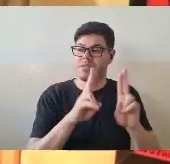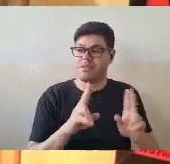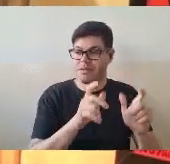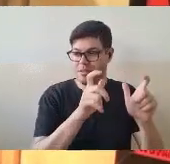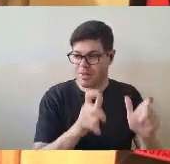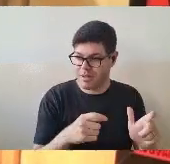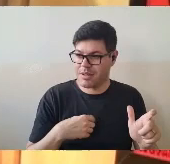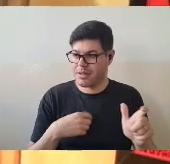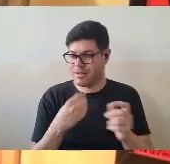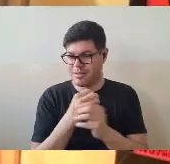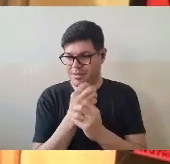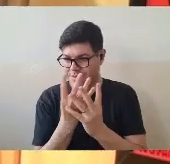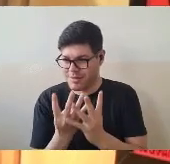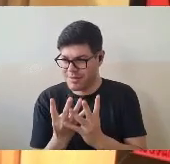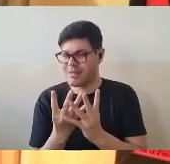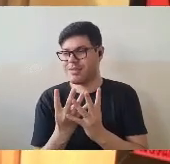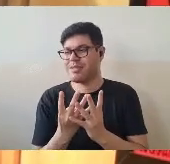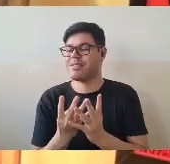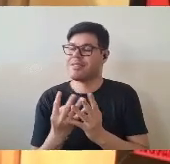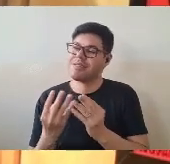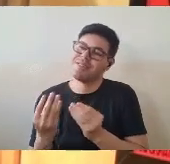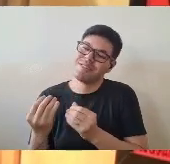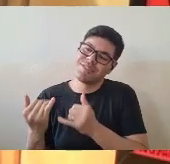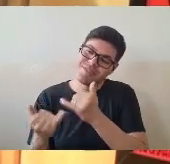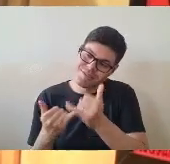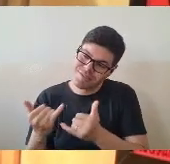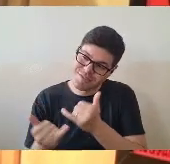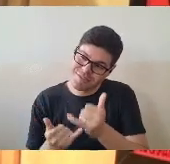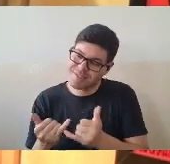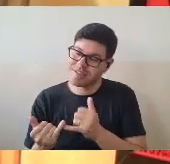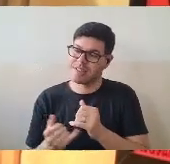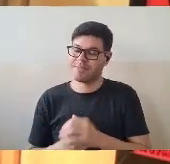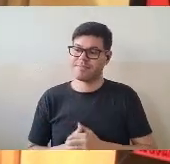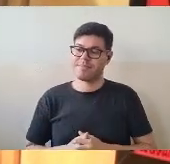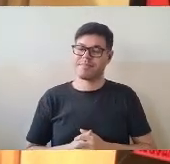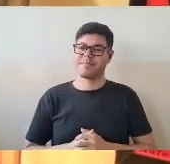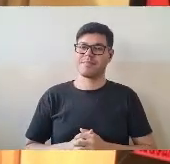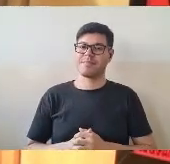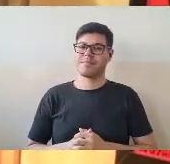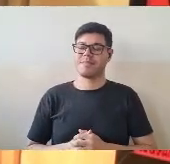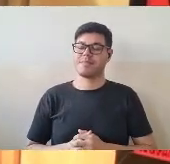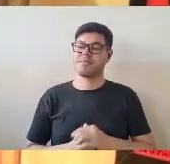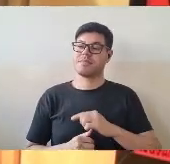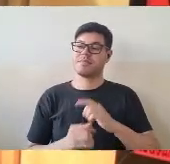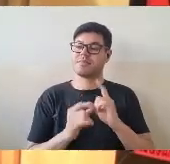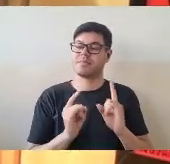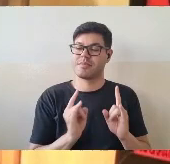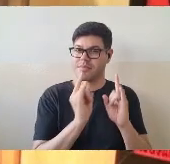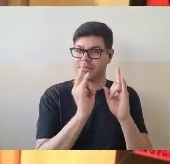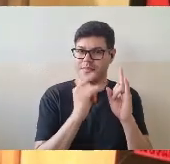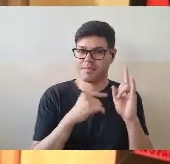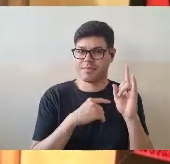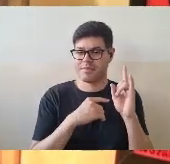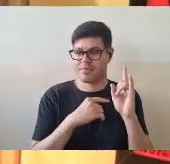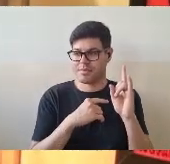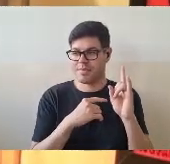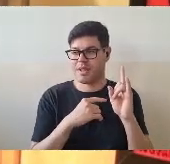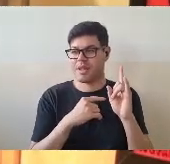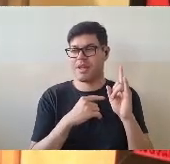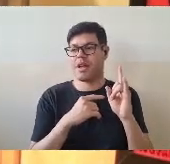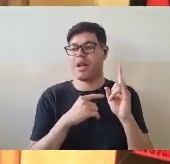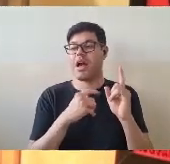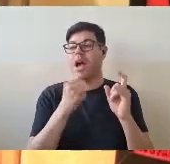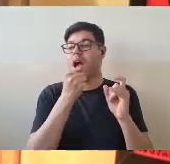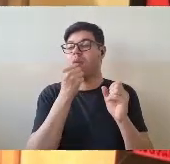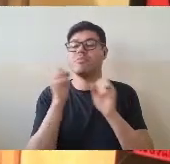Nós fomos no prédio que estava para levar a imprensa lá para mostrar, fizeram um coquetel lá e... Quando tá,